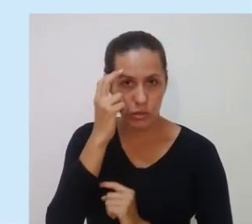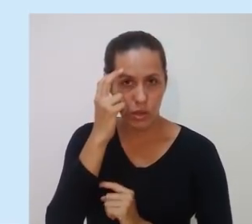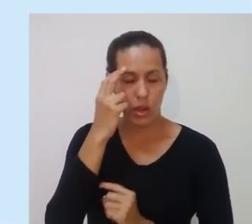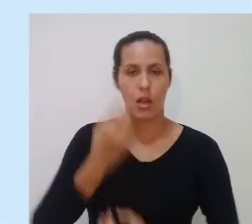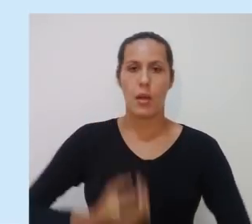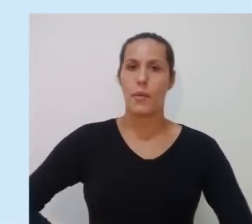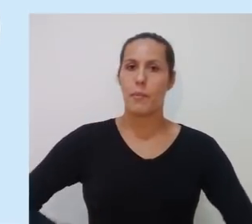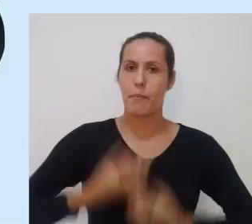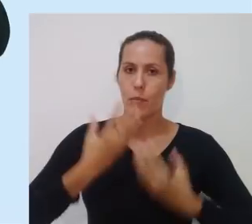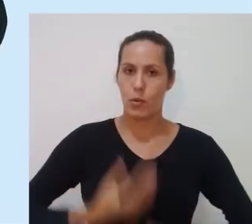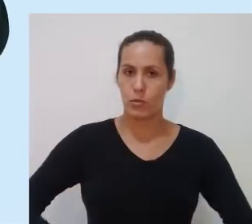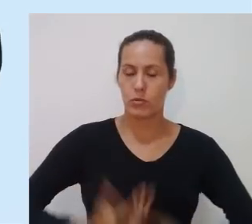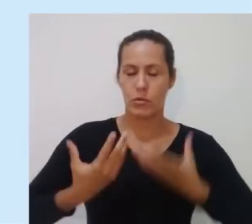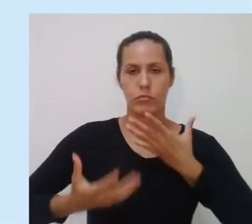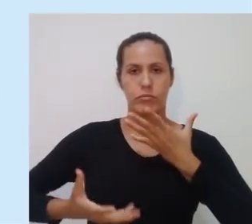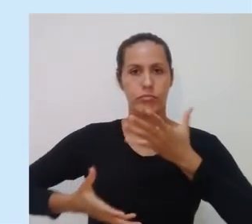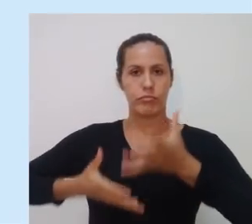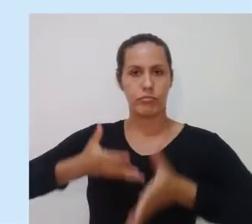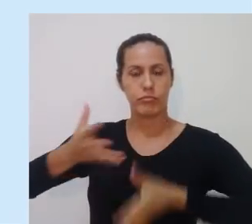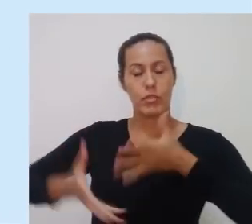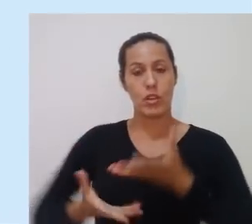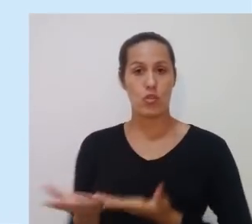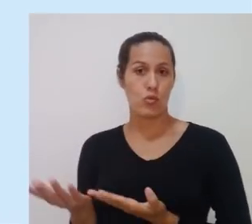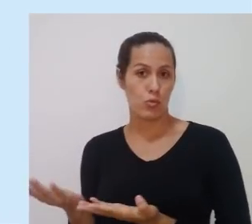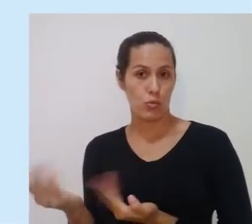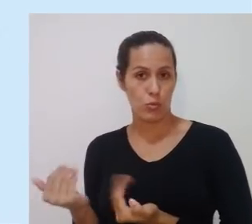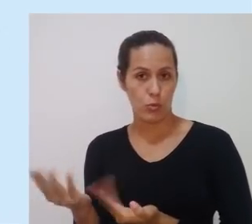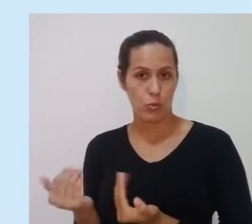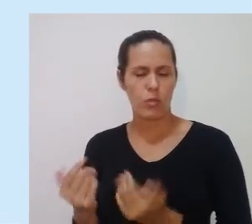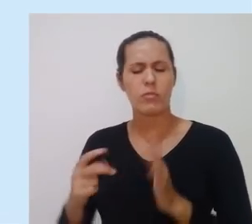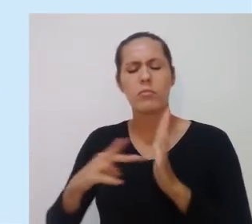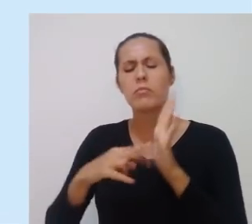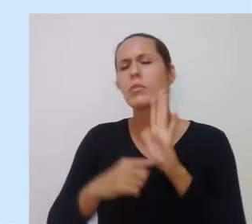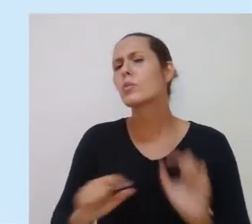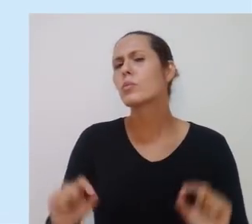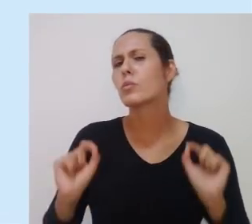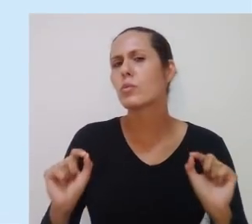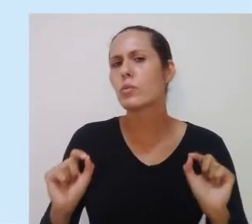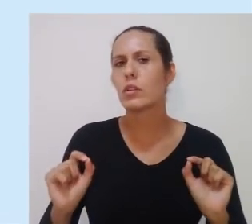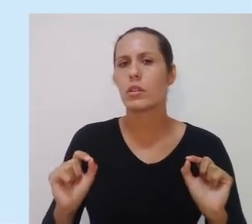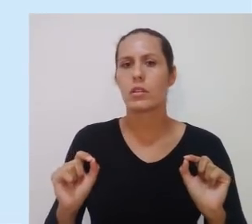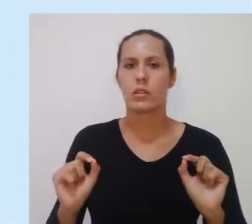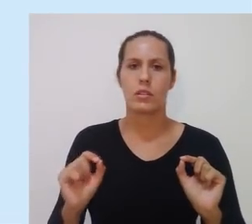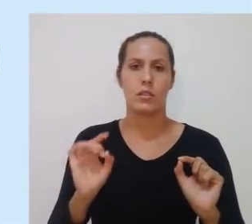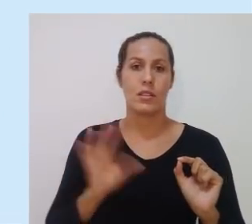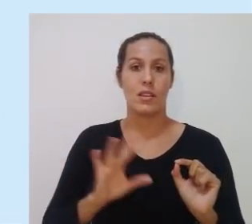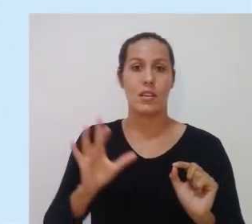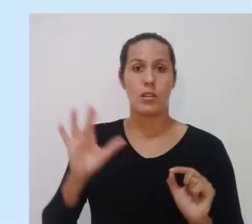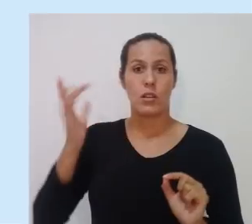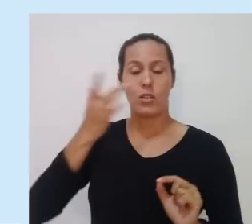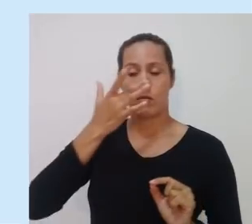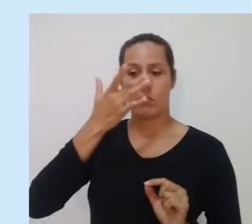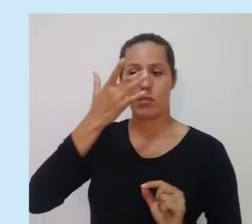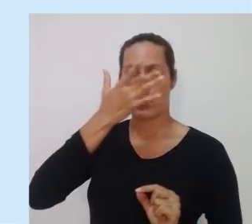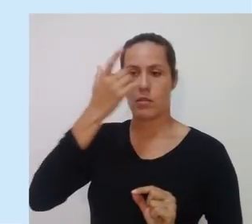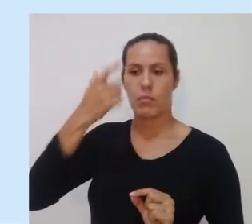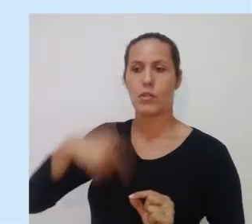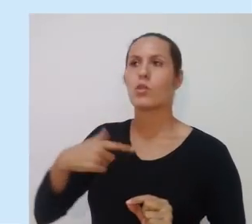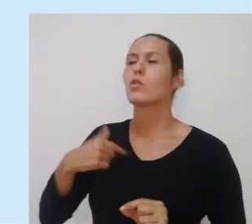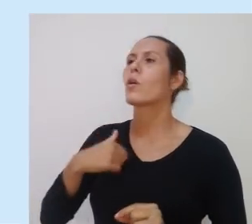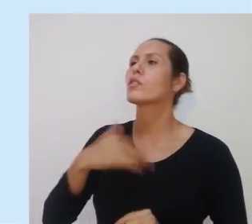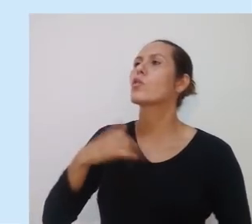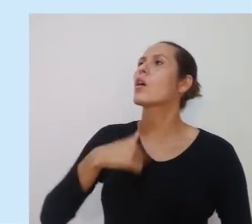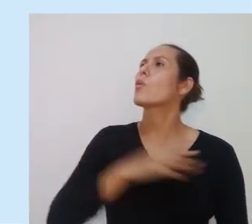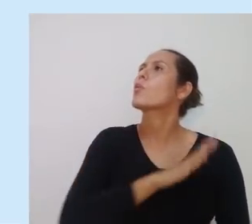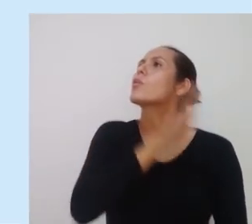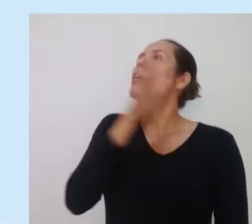artístico-cultural que tem um viés de produção juvenil, o que quer dizer isso? Que não é só